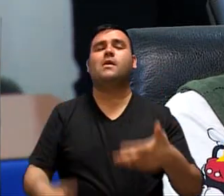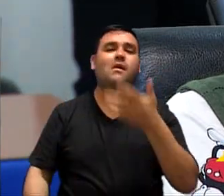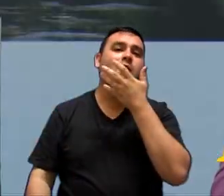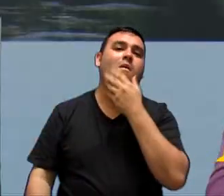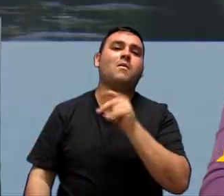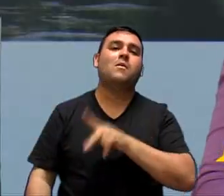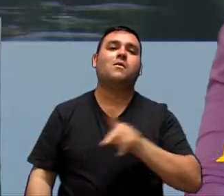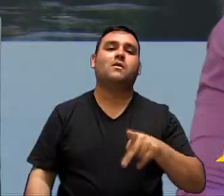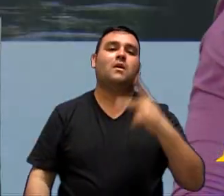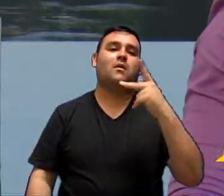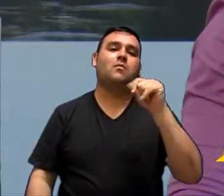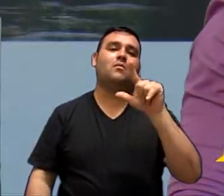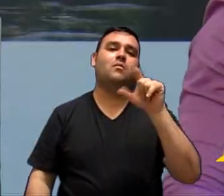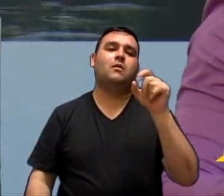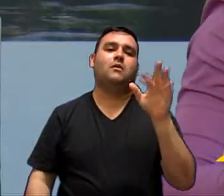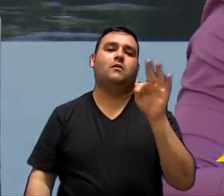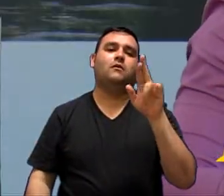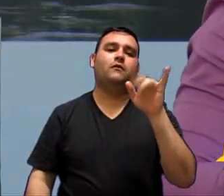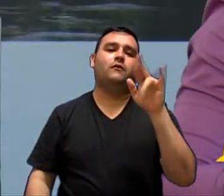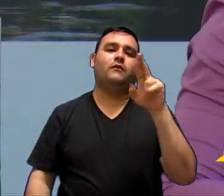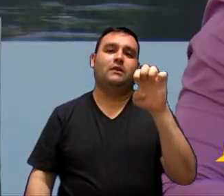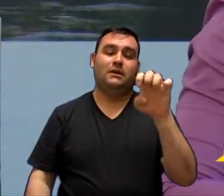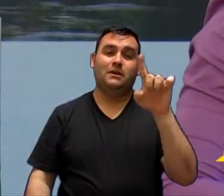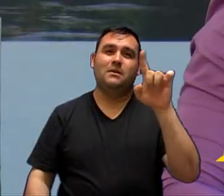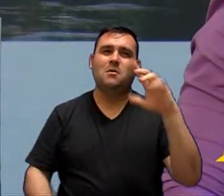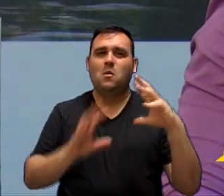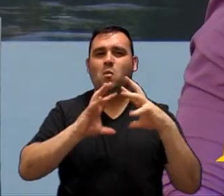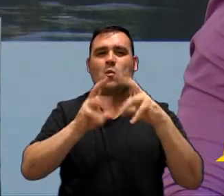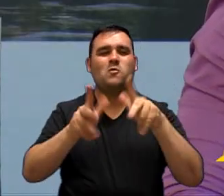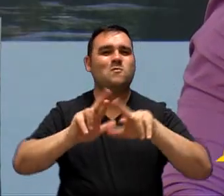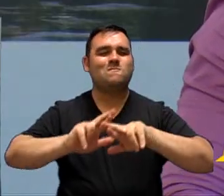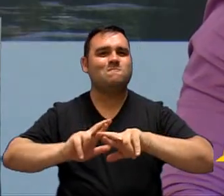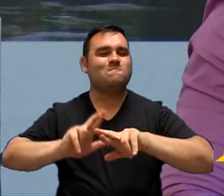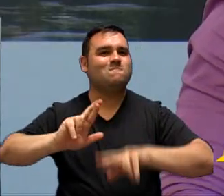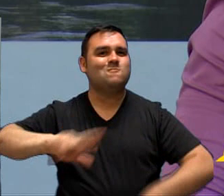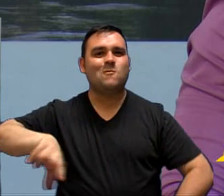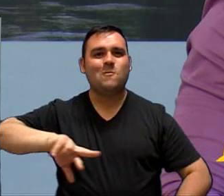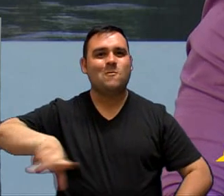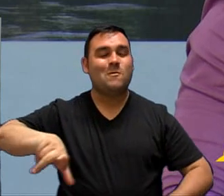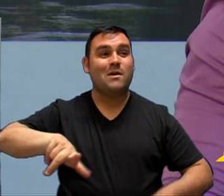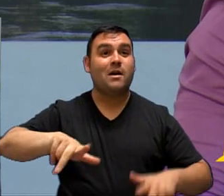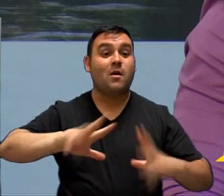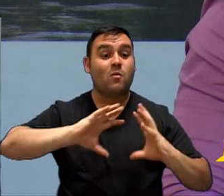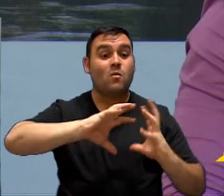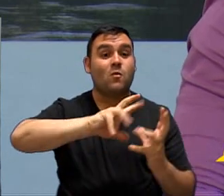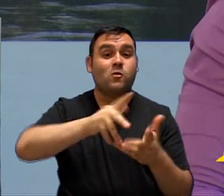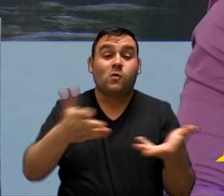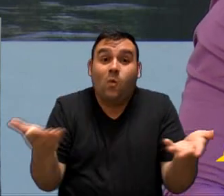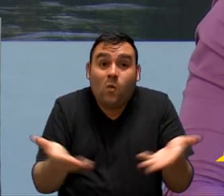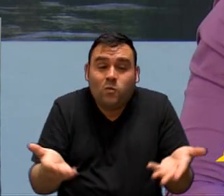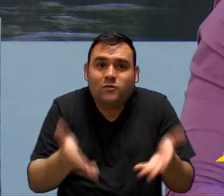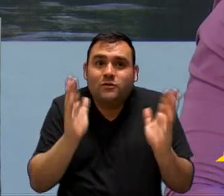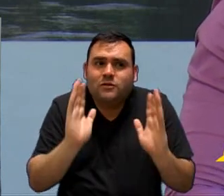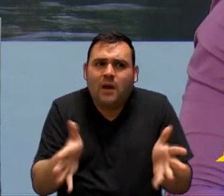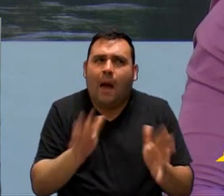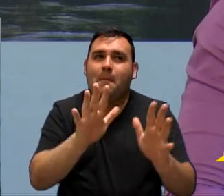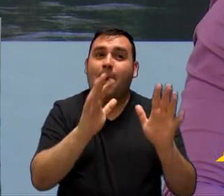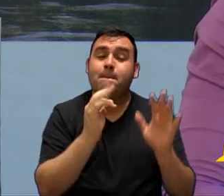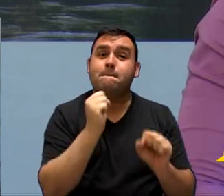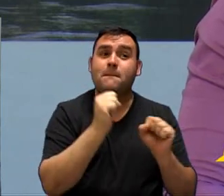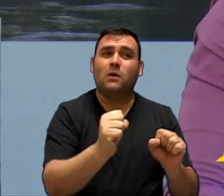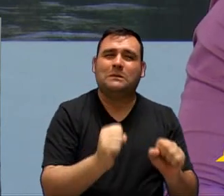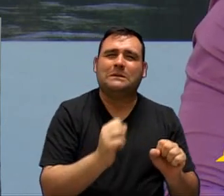grande professor Paulo Freire, um mundo que não é, um mundo que está sendo e que pode ser